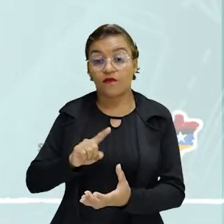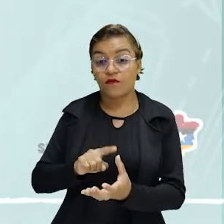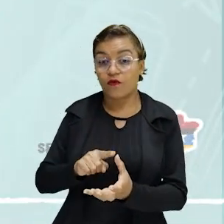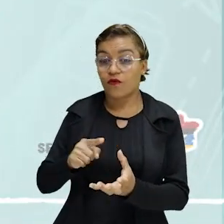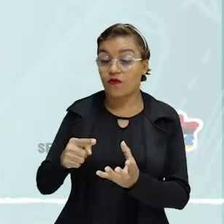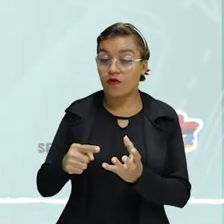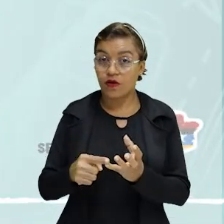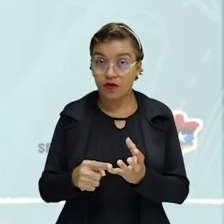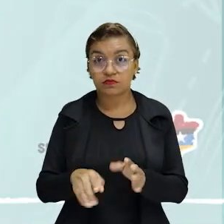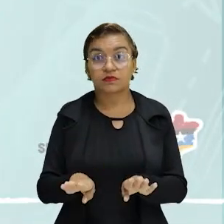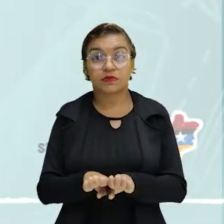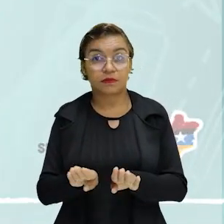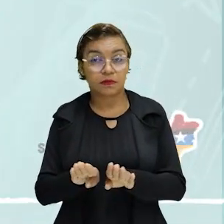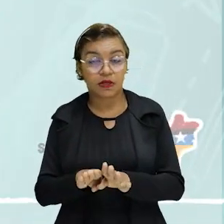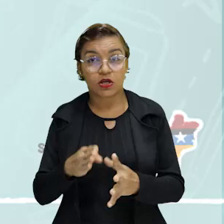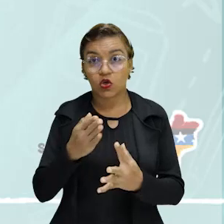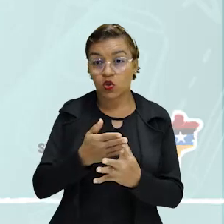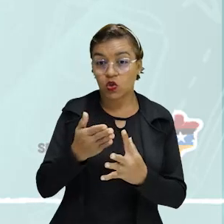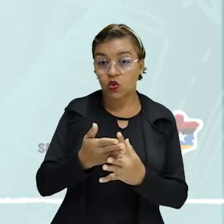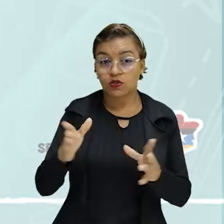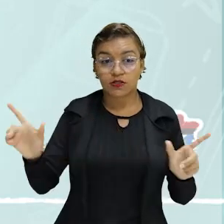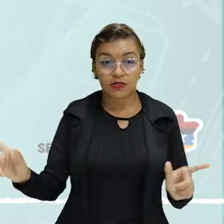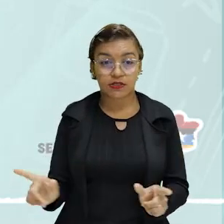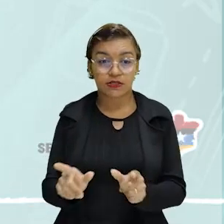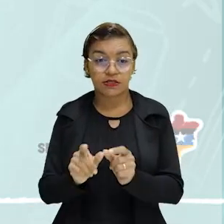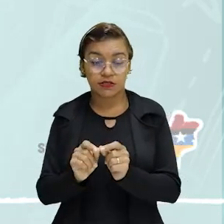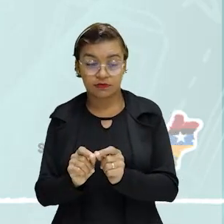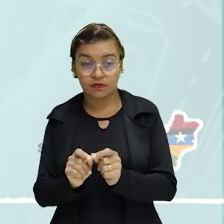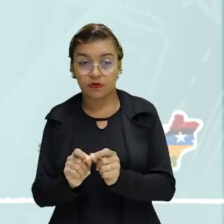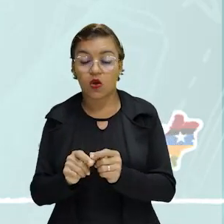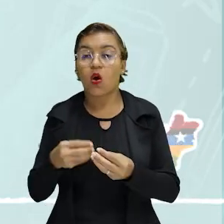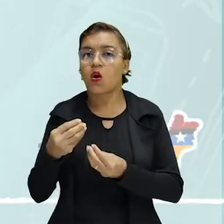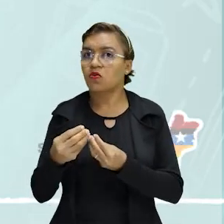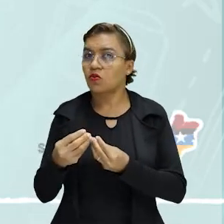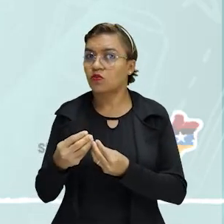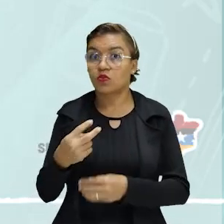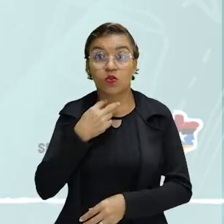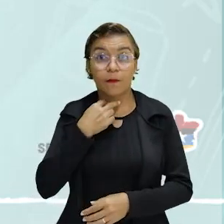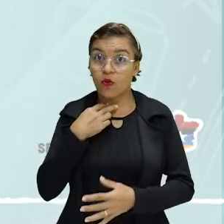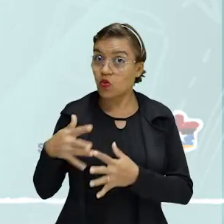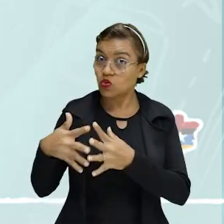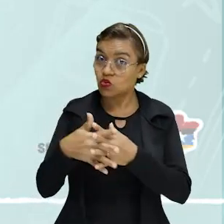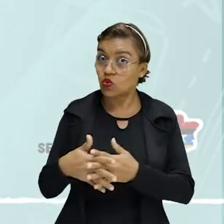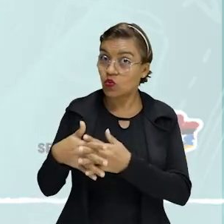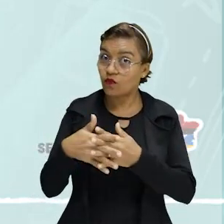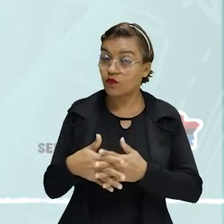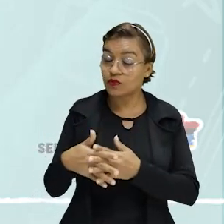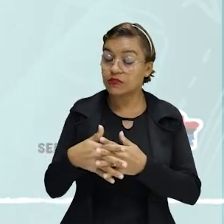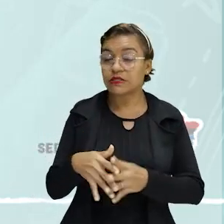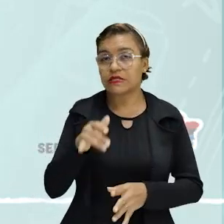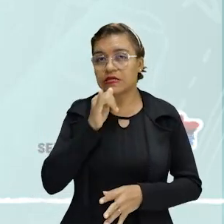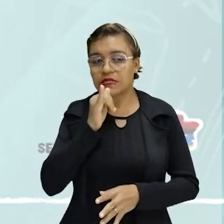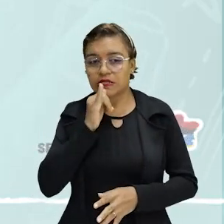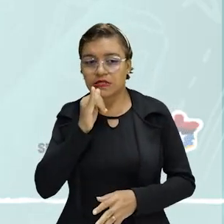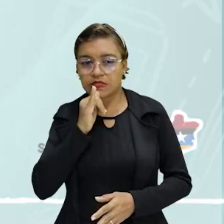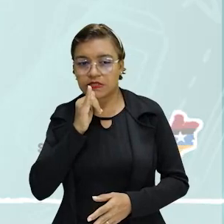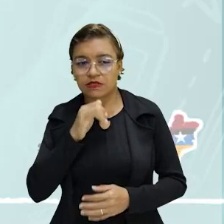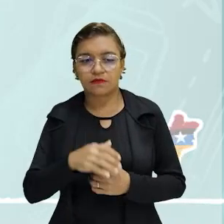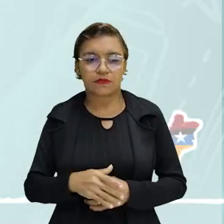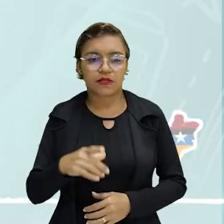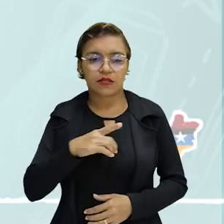não confundir a vogal temática com a vogal ou consoante de ligação. Estas últimas têm a função